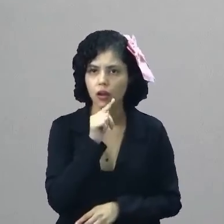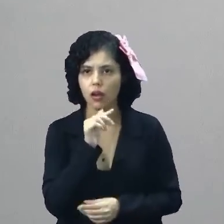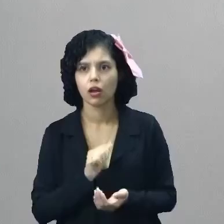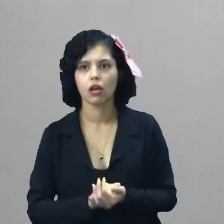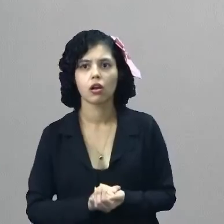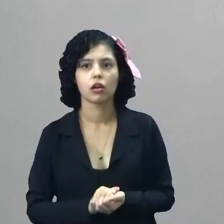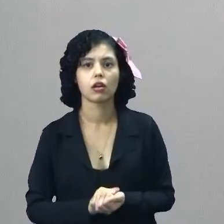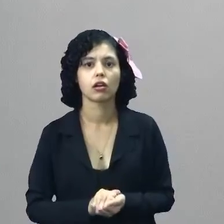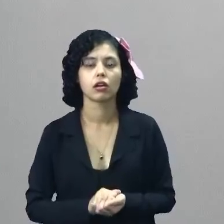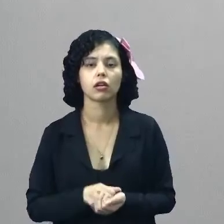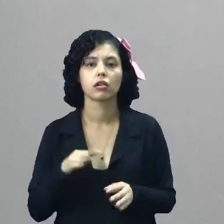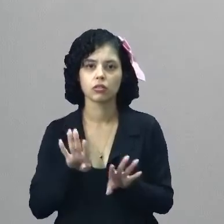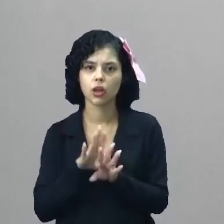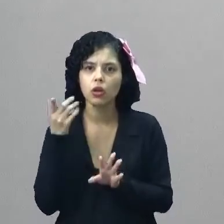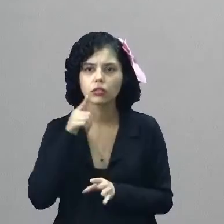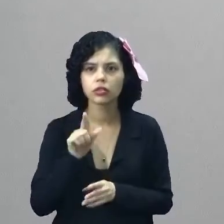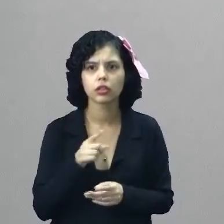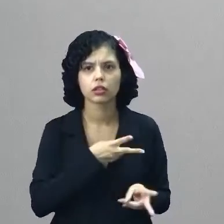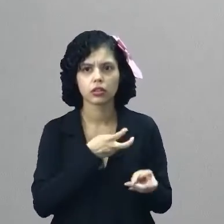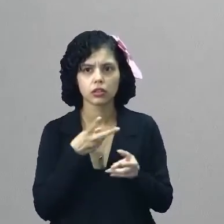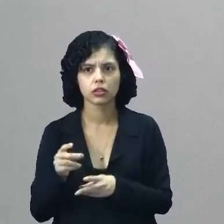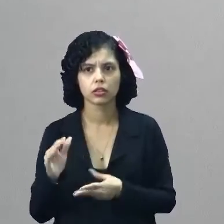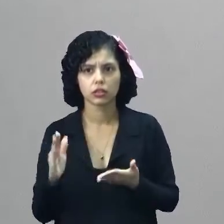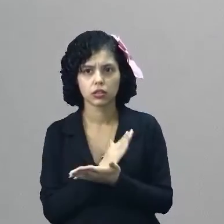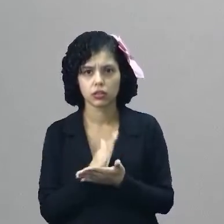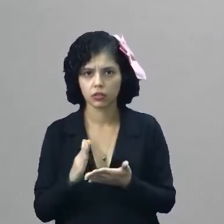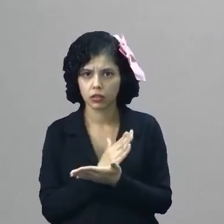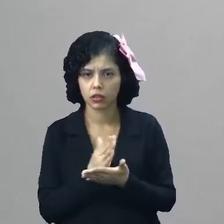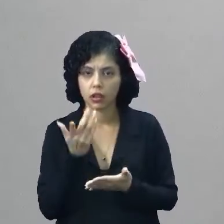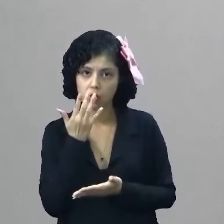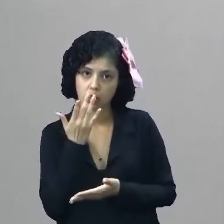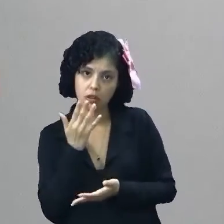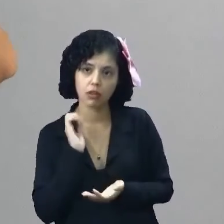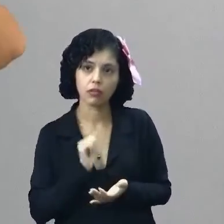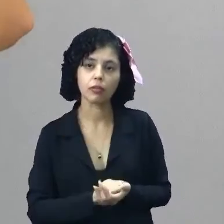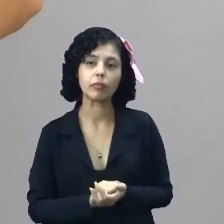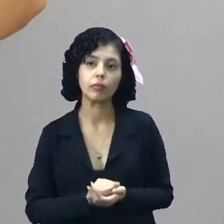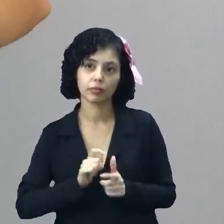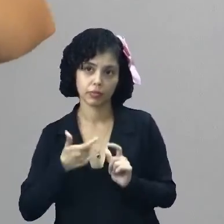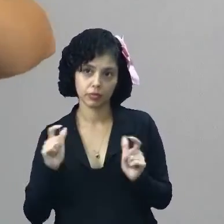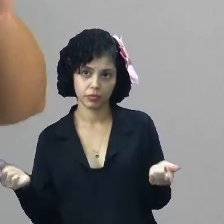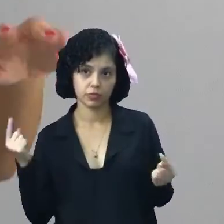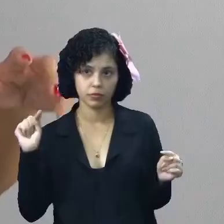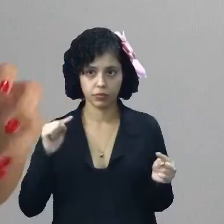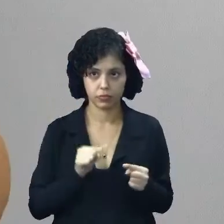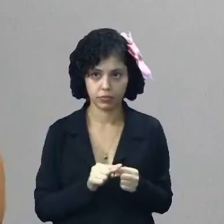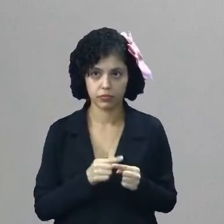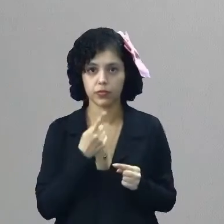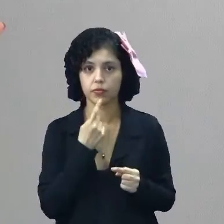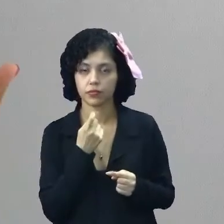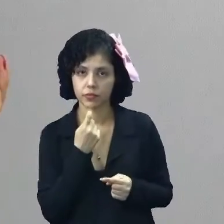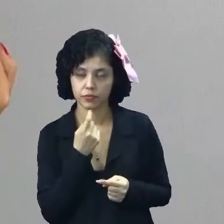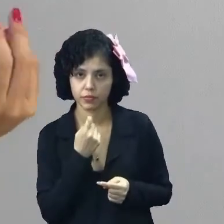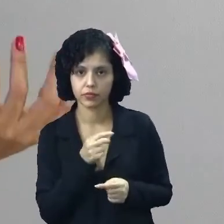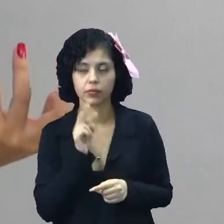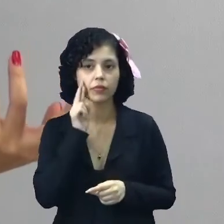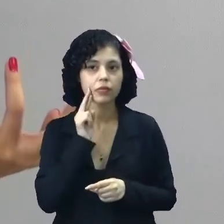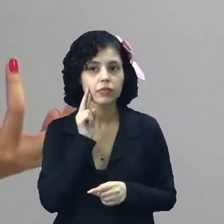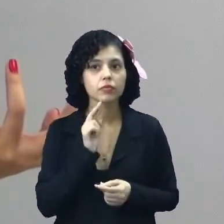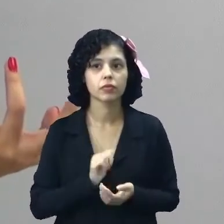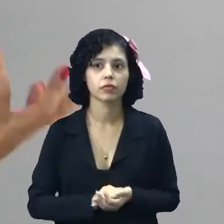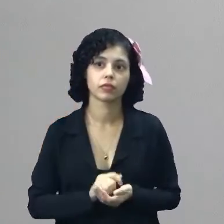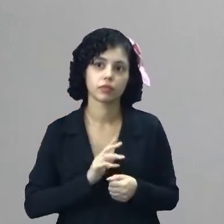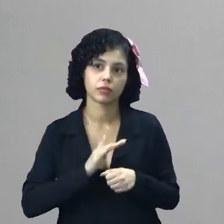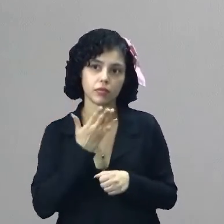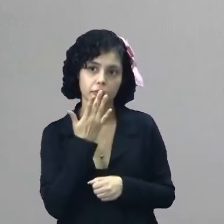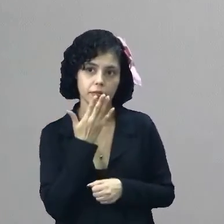sódio, suco de limão, você consegue ir observando algumas alterações de cores. E aí, quanto mais perto do vermelho, de um rosa, mais ácido